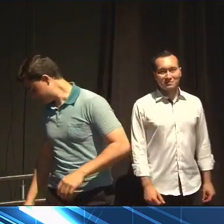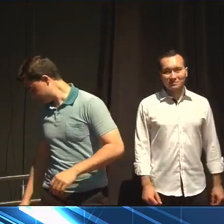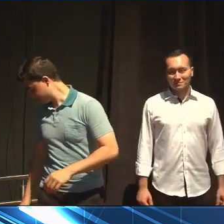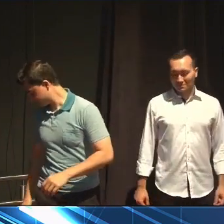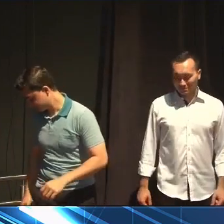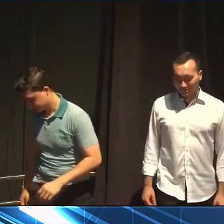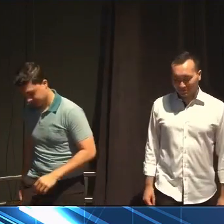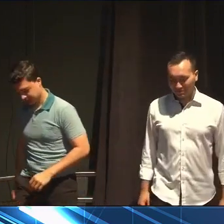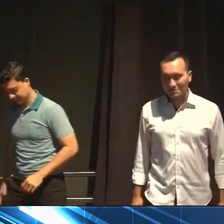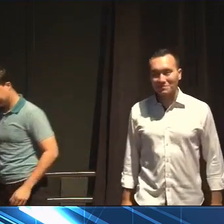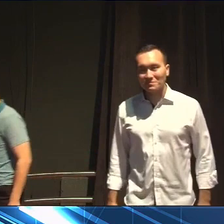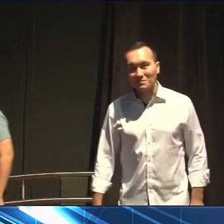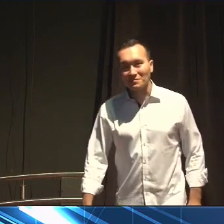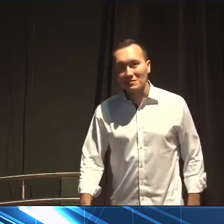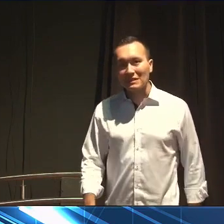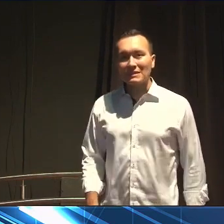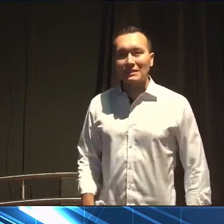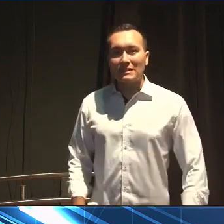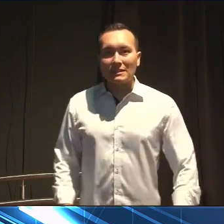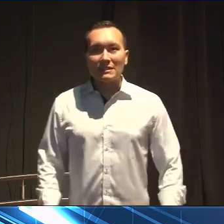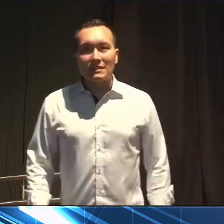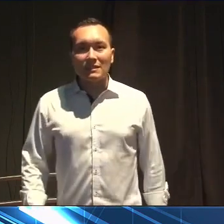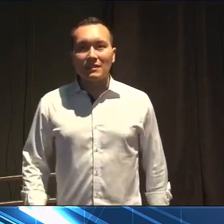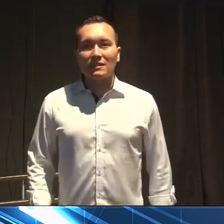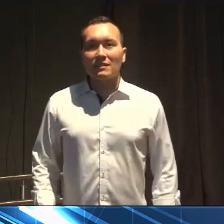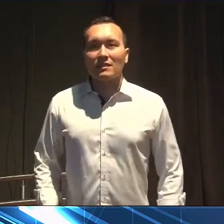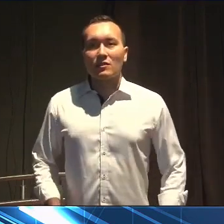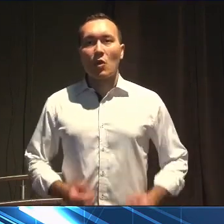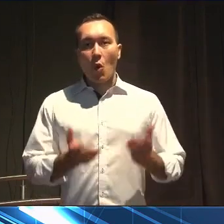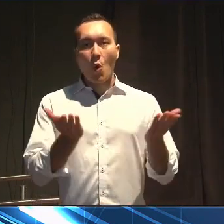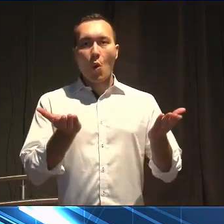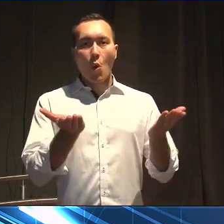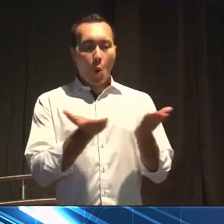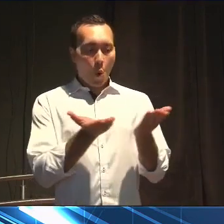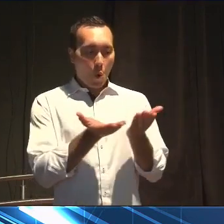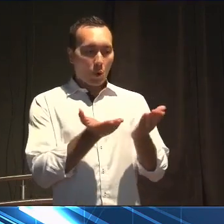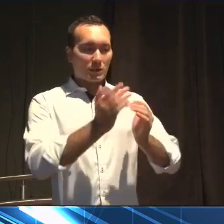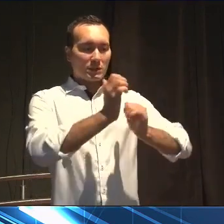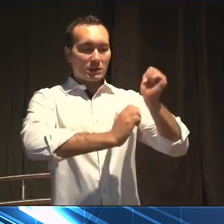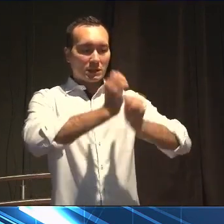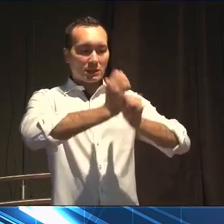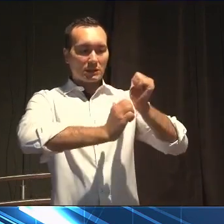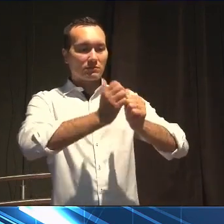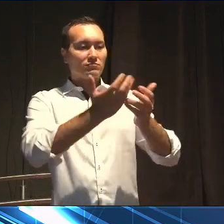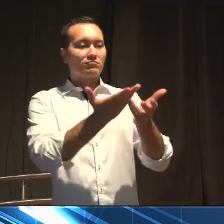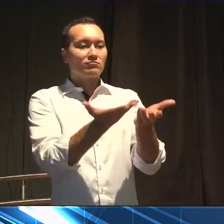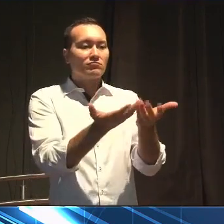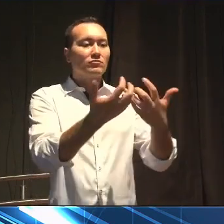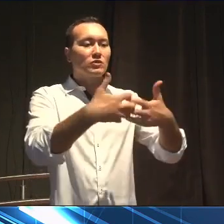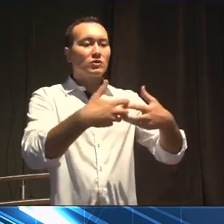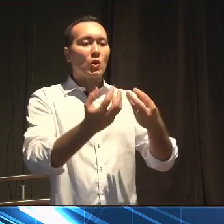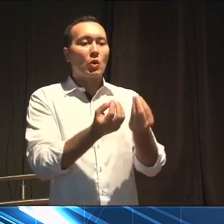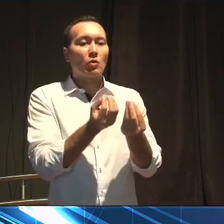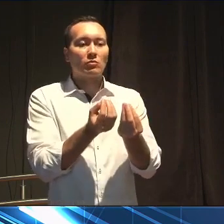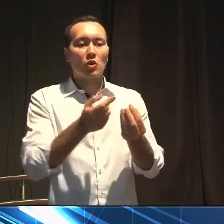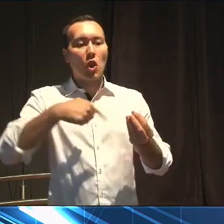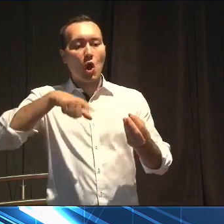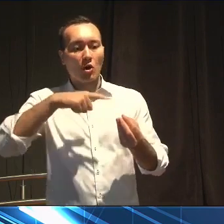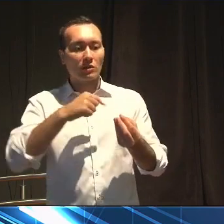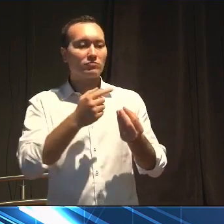Como é que a gente está ajustando a indústria inteira para conseguir entregar para eles um serviço com uma experiência que eles já estão